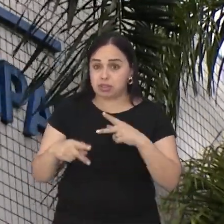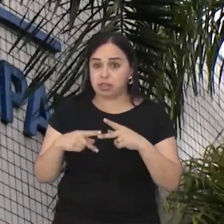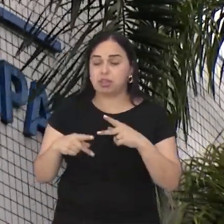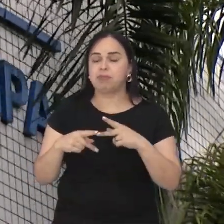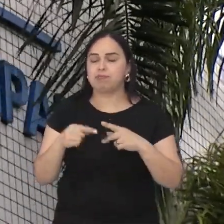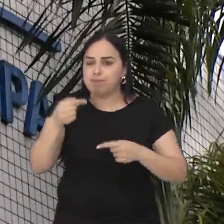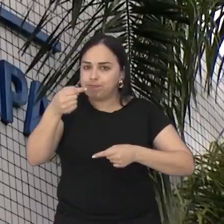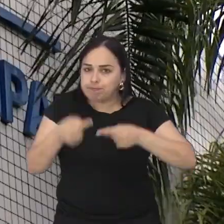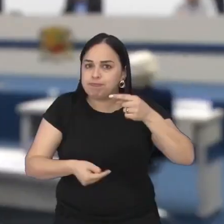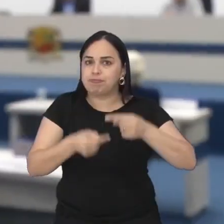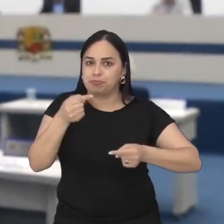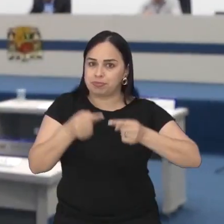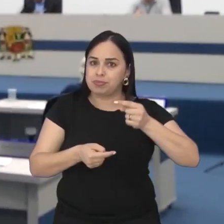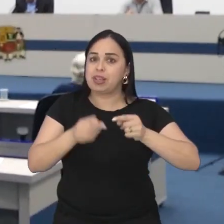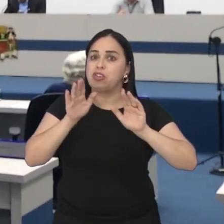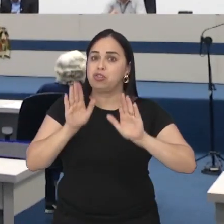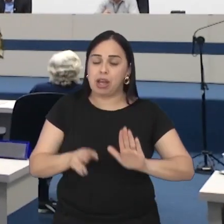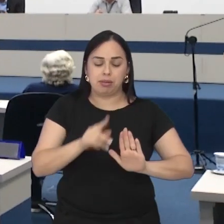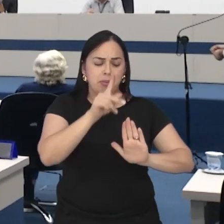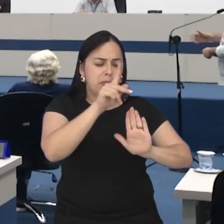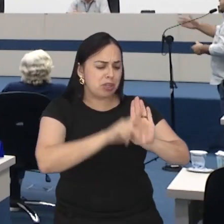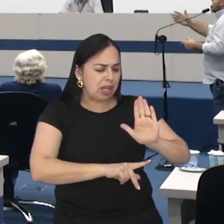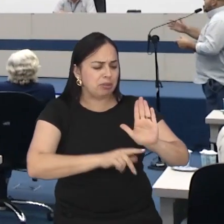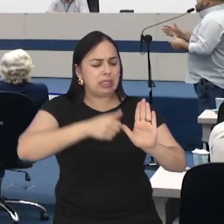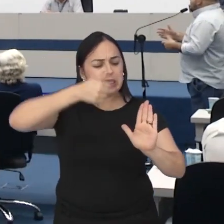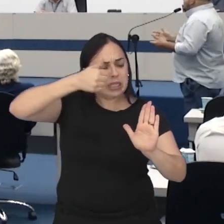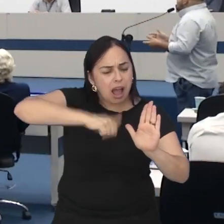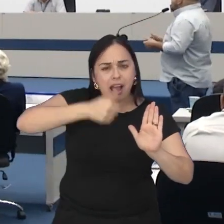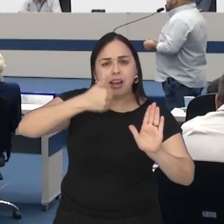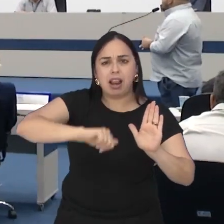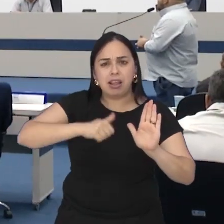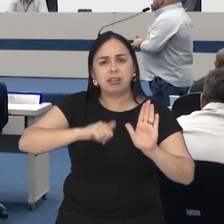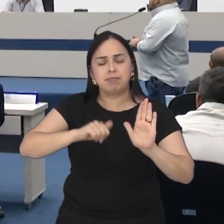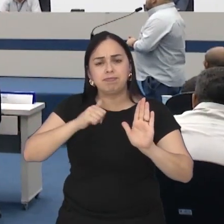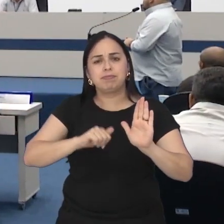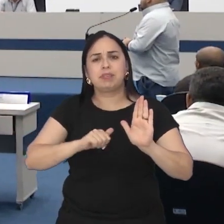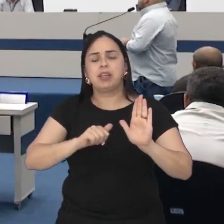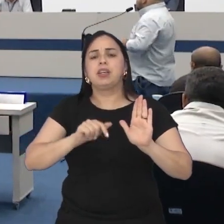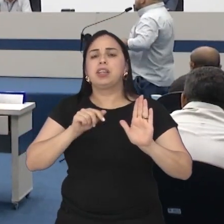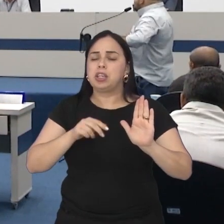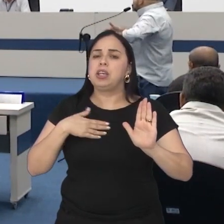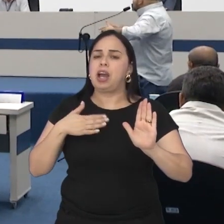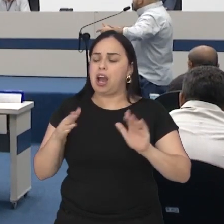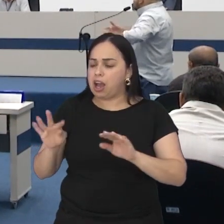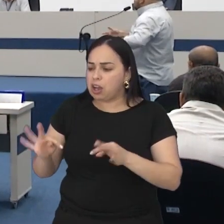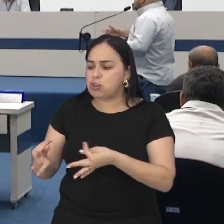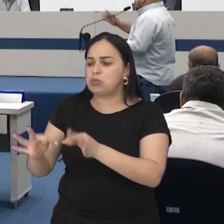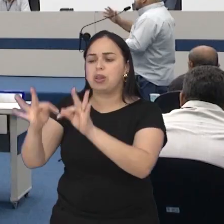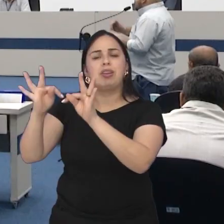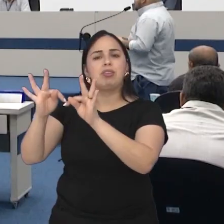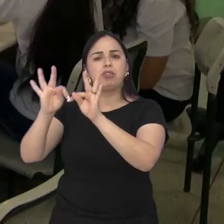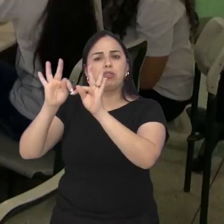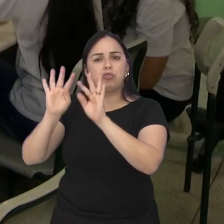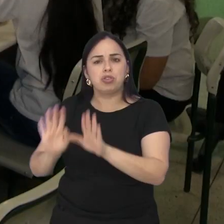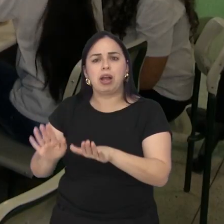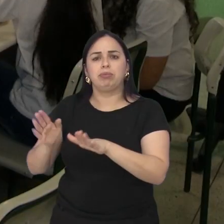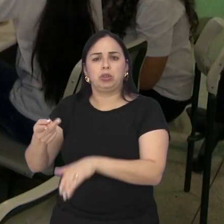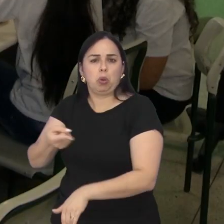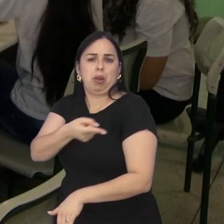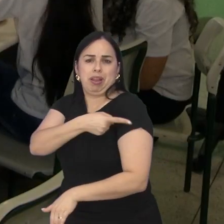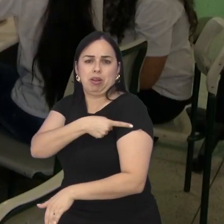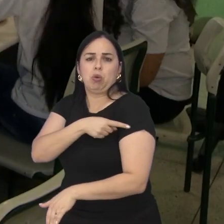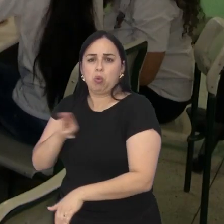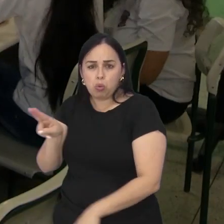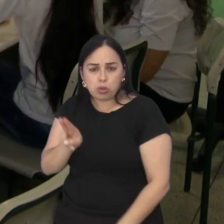também debate o assunto. Os parlamentares já apreciaram diversos projetos que fortalecem o uso da tecnologia já no ensino